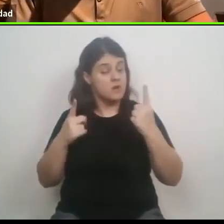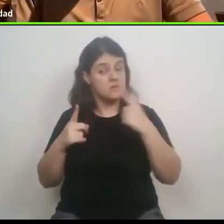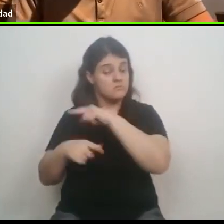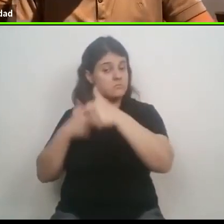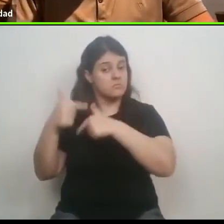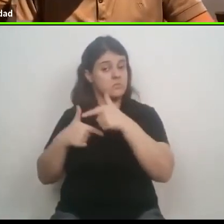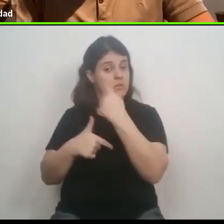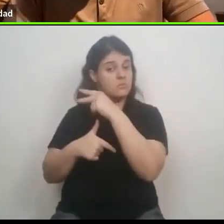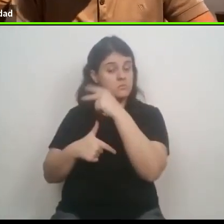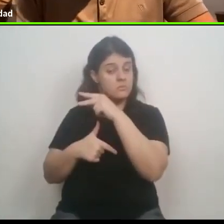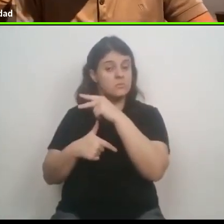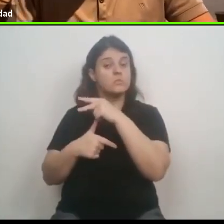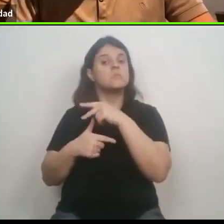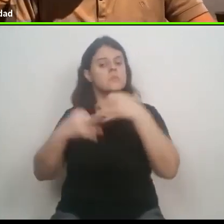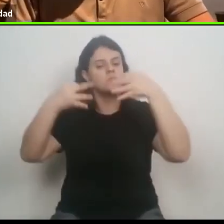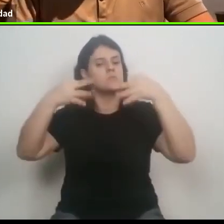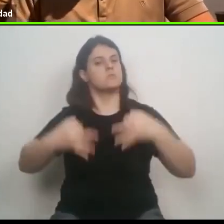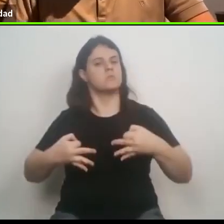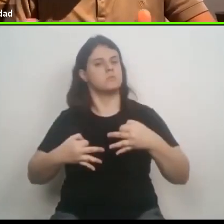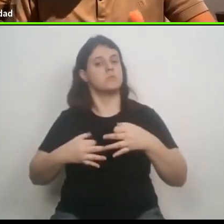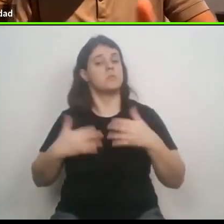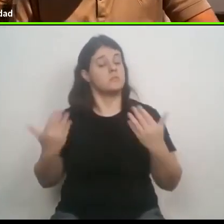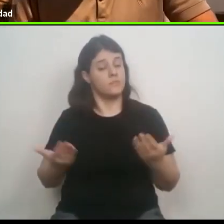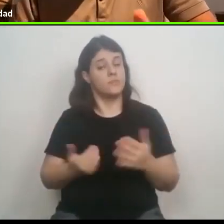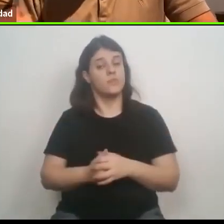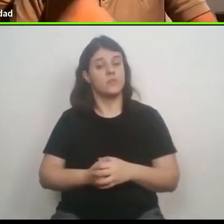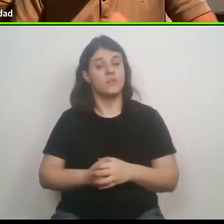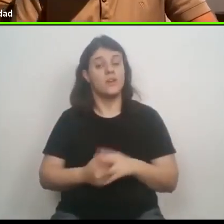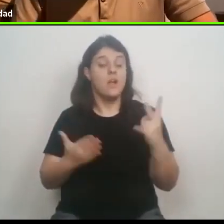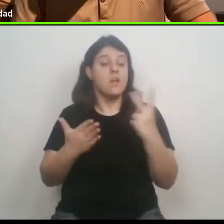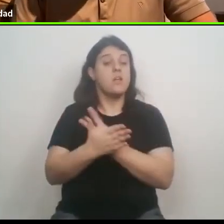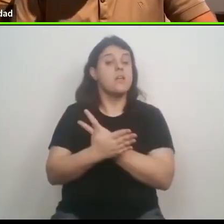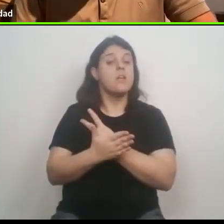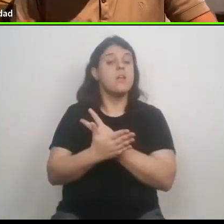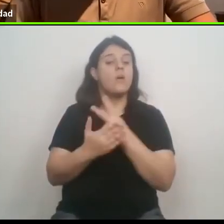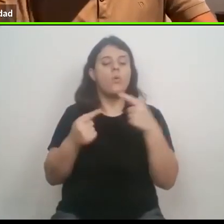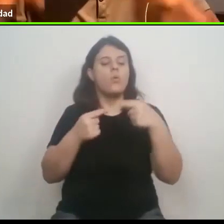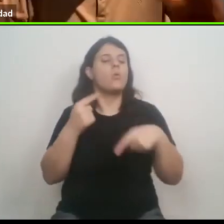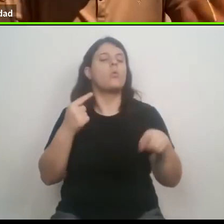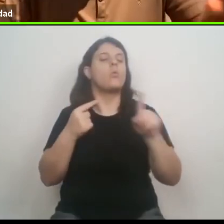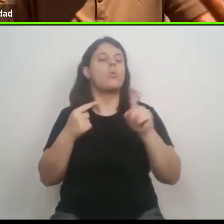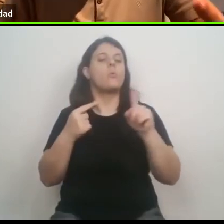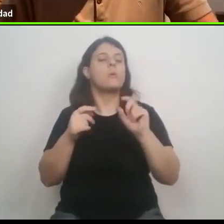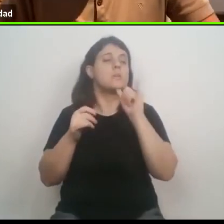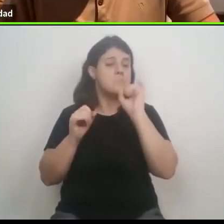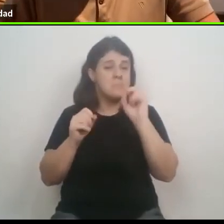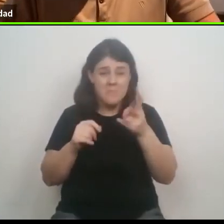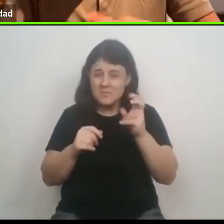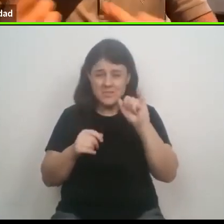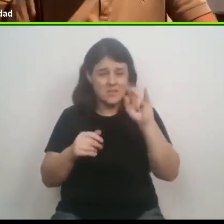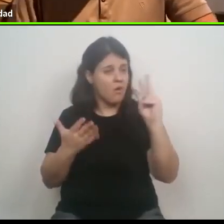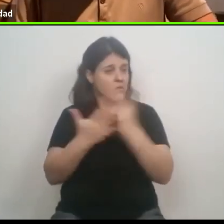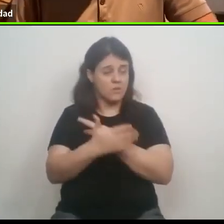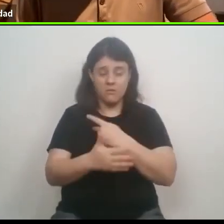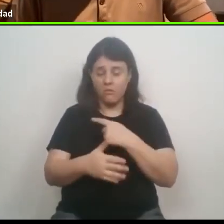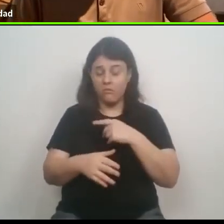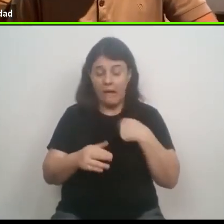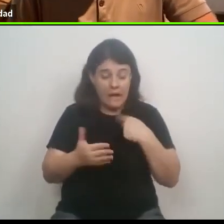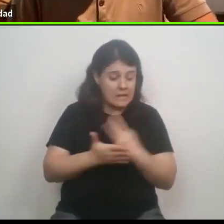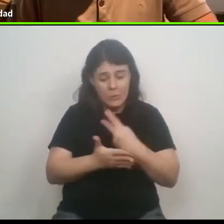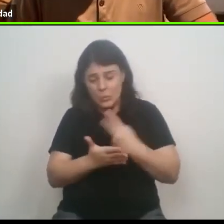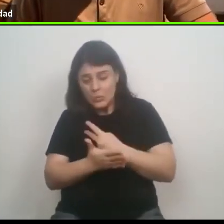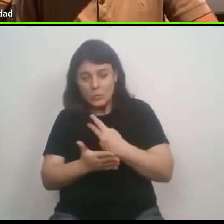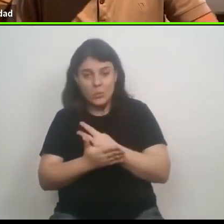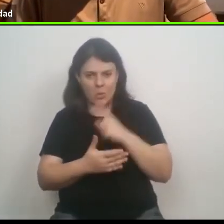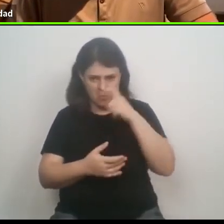jornalístico correto. E erro não pode ser considerado, mesmo que fosse um erro, isso não pode ser considerado